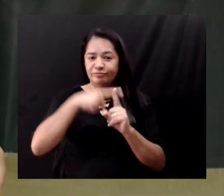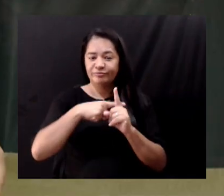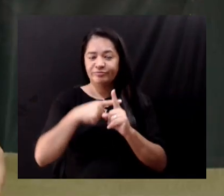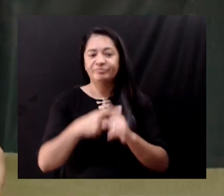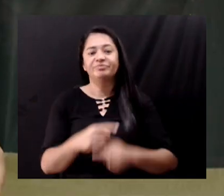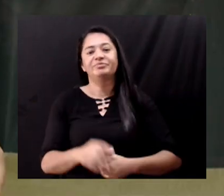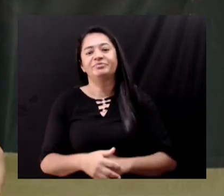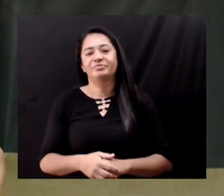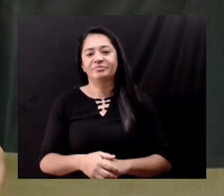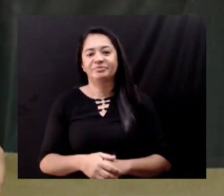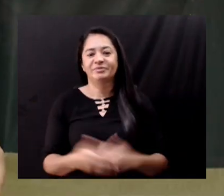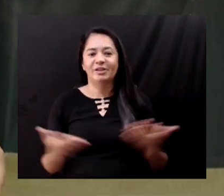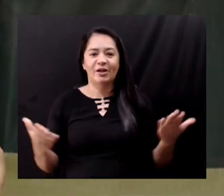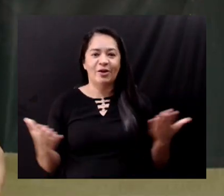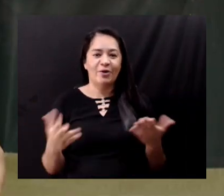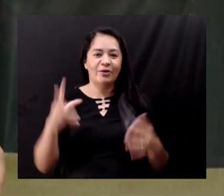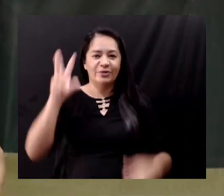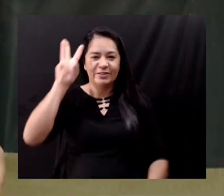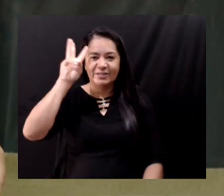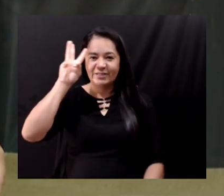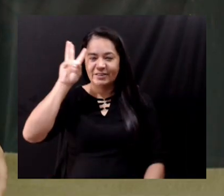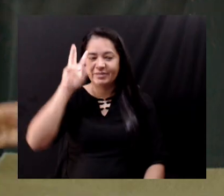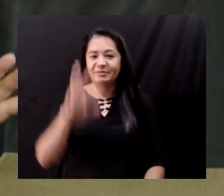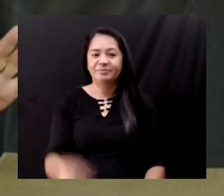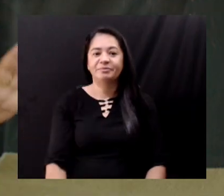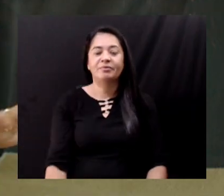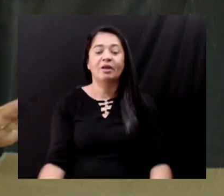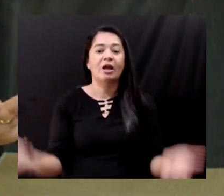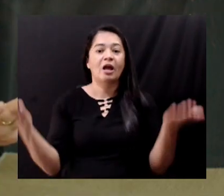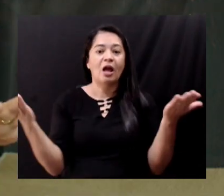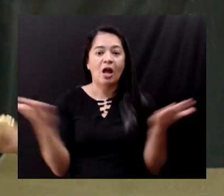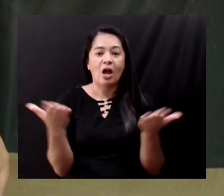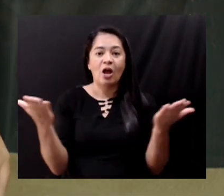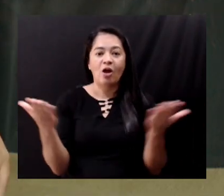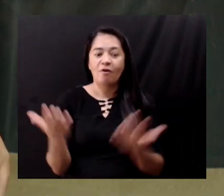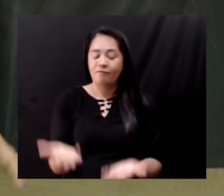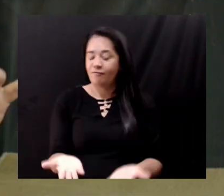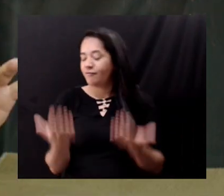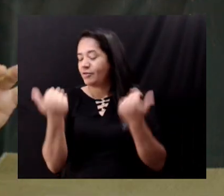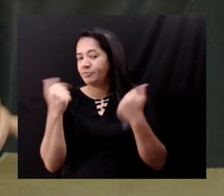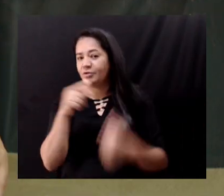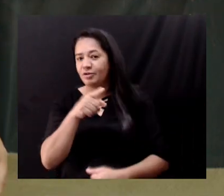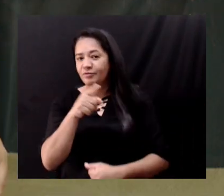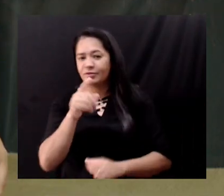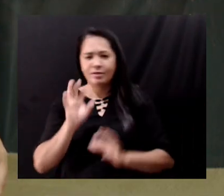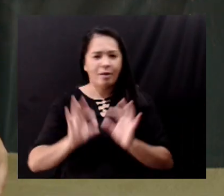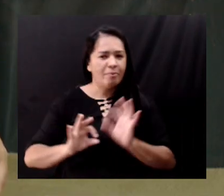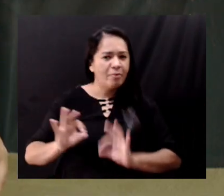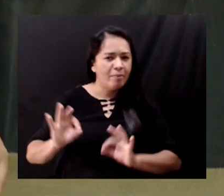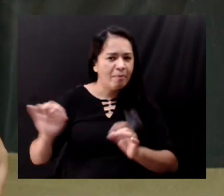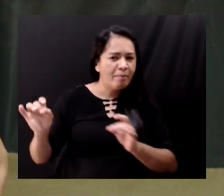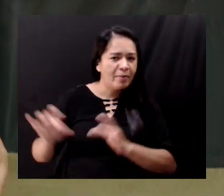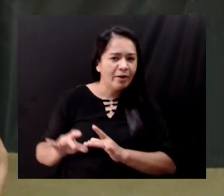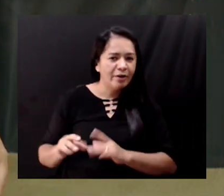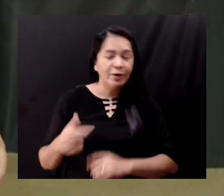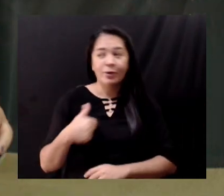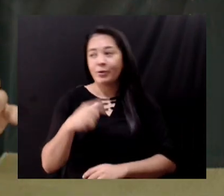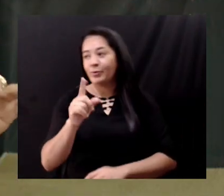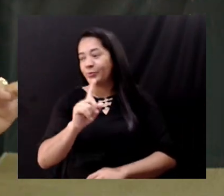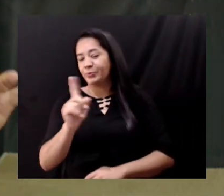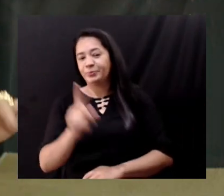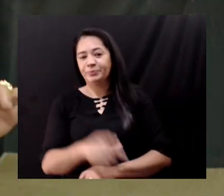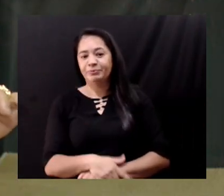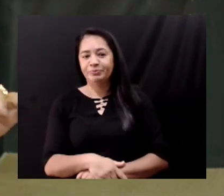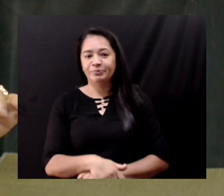nesta terça-feira. Agora vamos lá. Tá preparado? Eu não confesso que não tô não, viu? Gente,